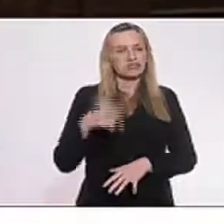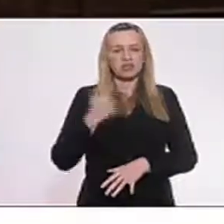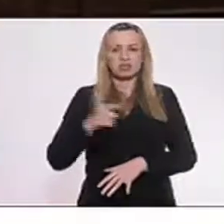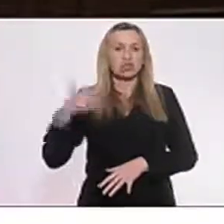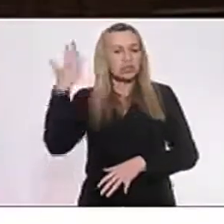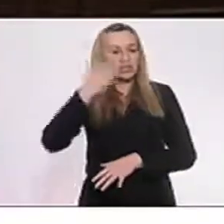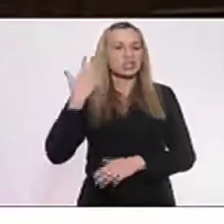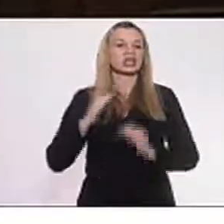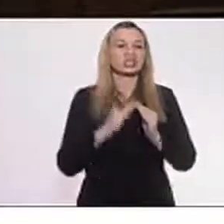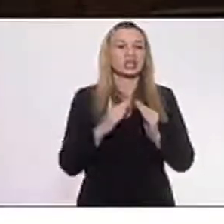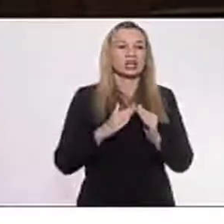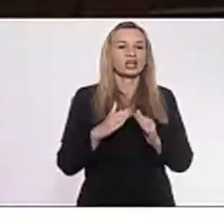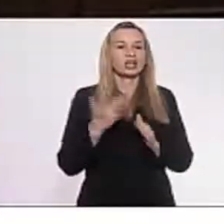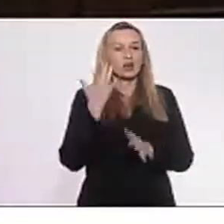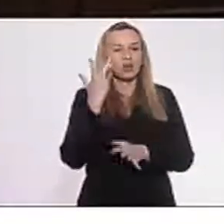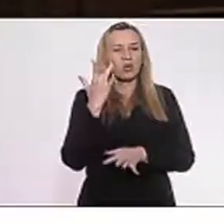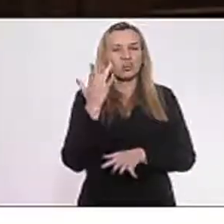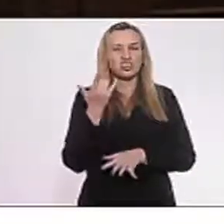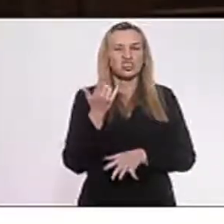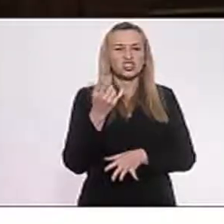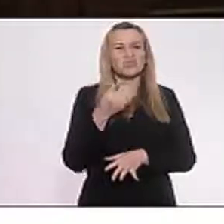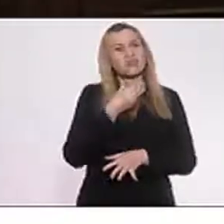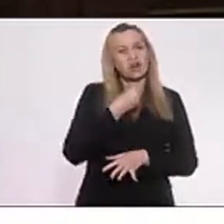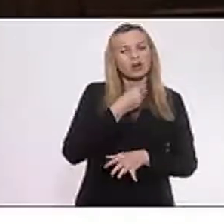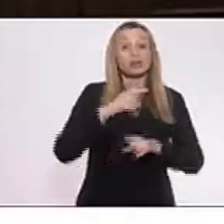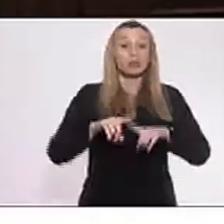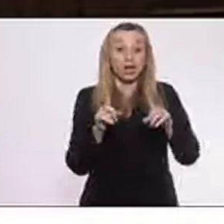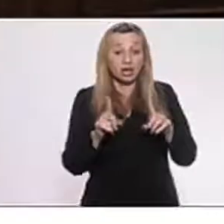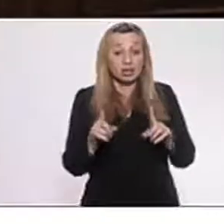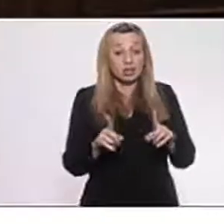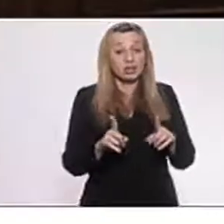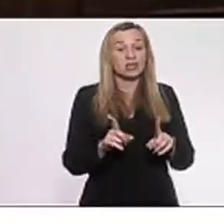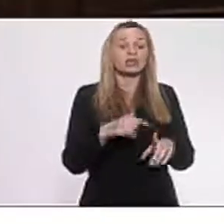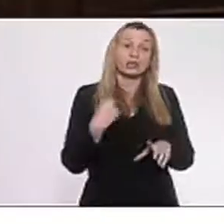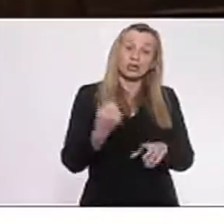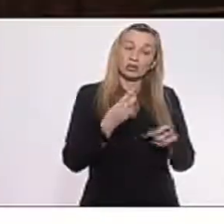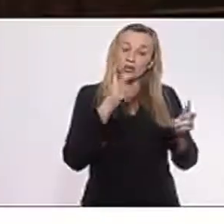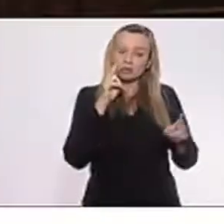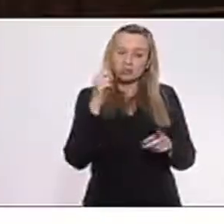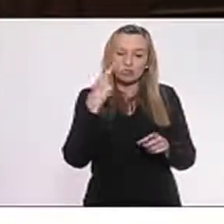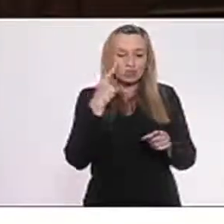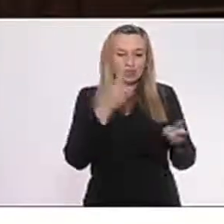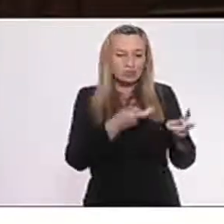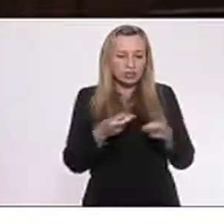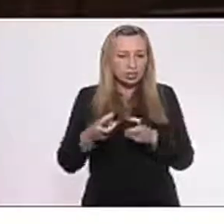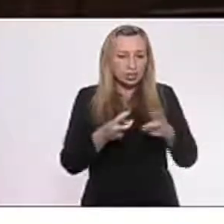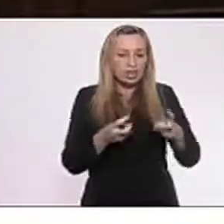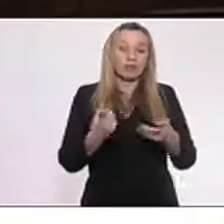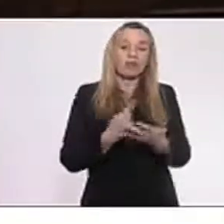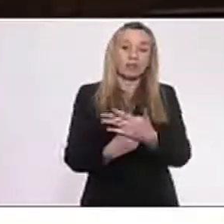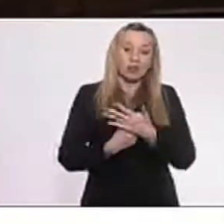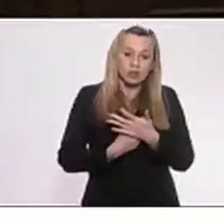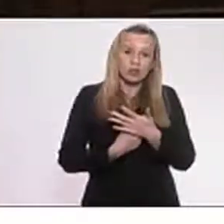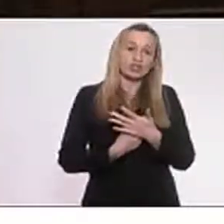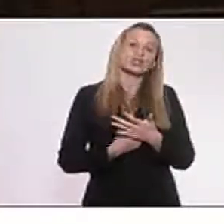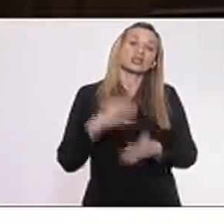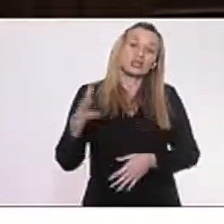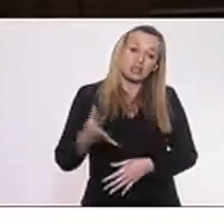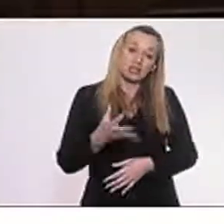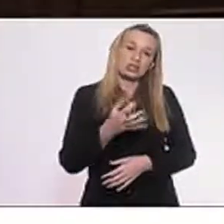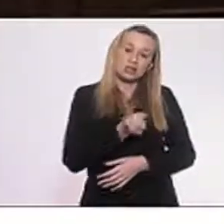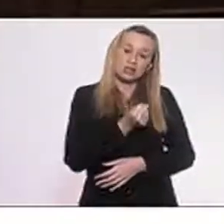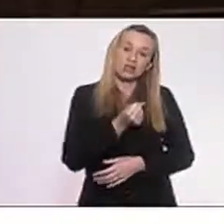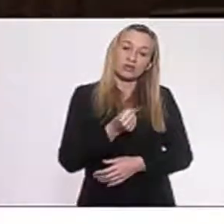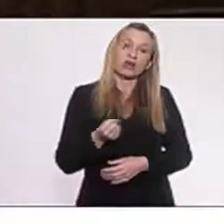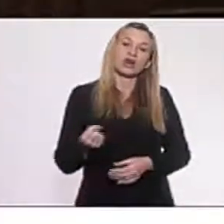essa informação não passe de um rumor, mas de qualquer maneira nós estaremos vigilantes para proteger e salvaguardar o